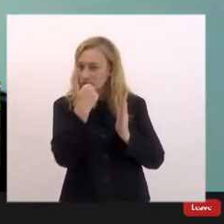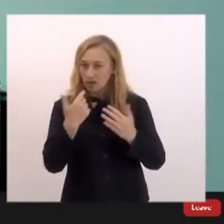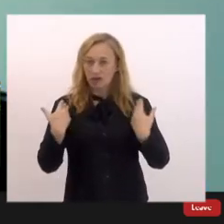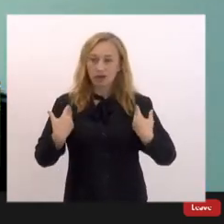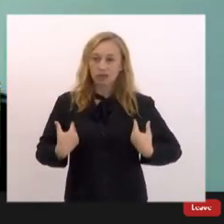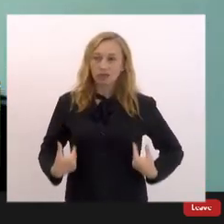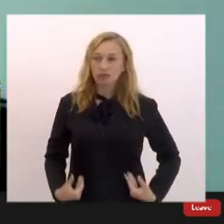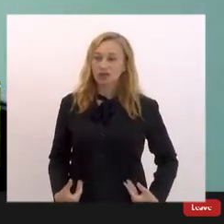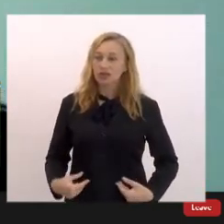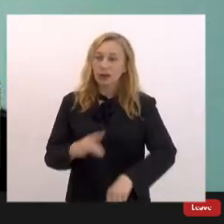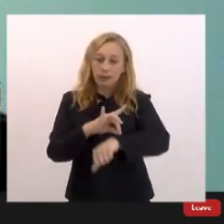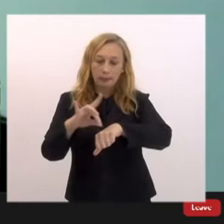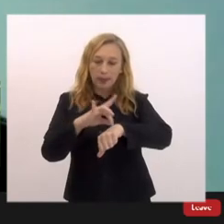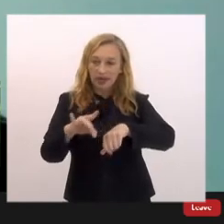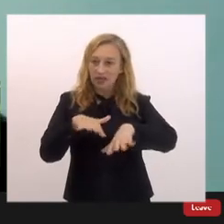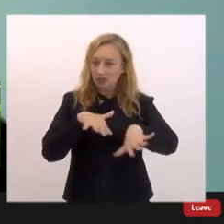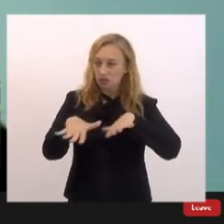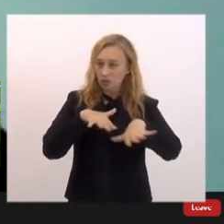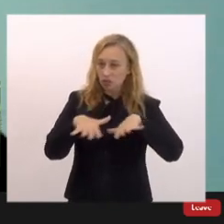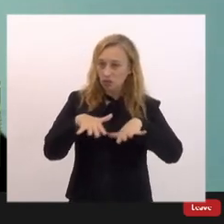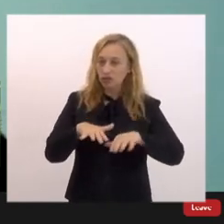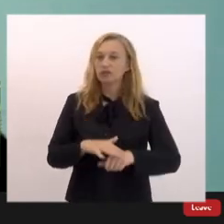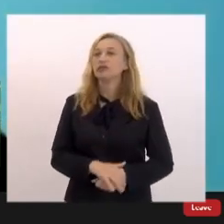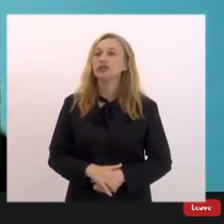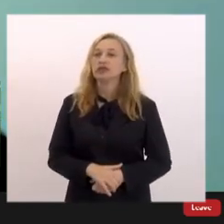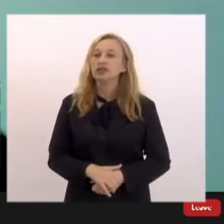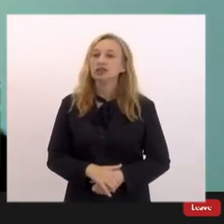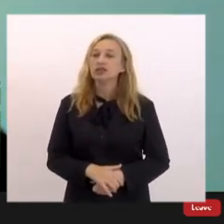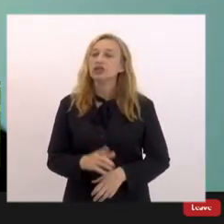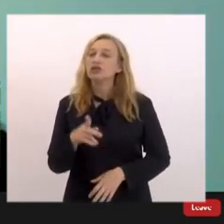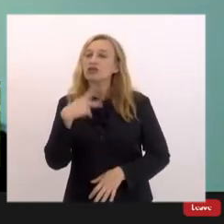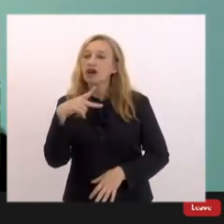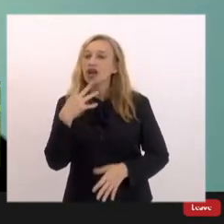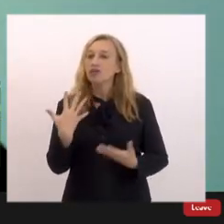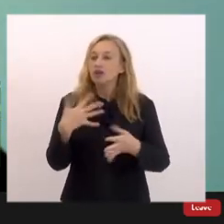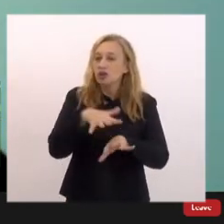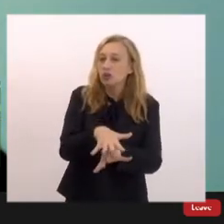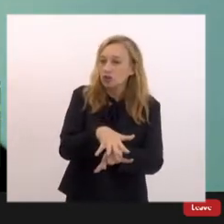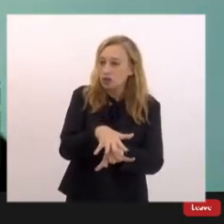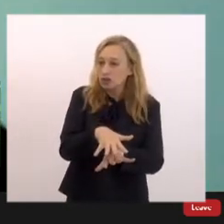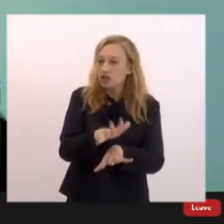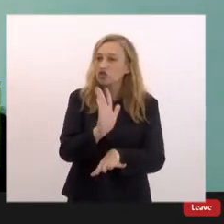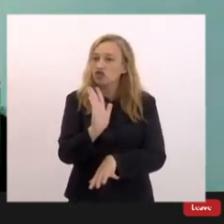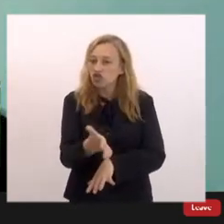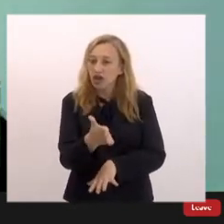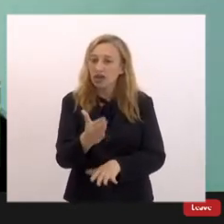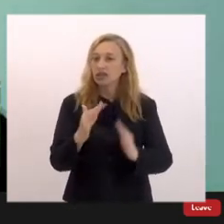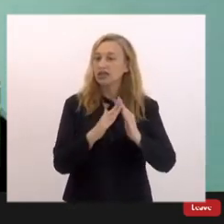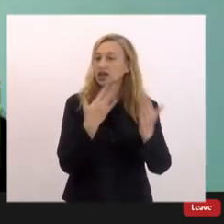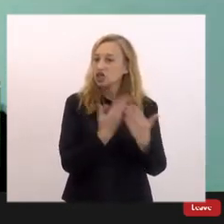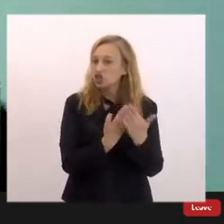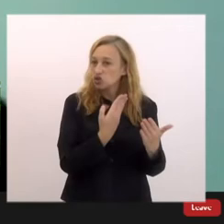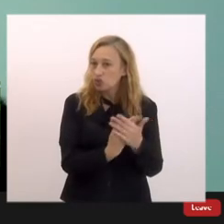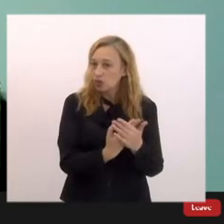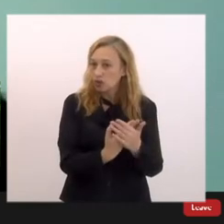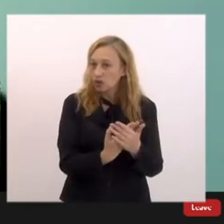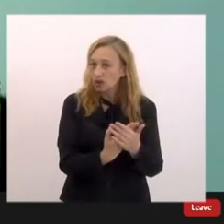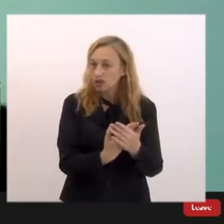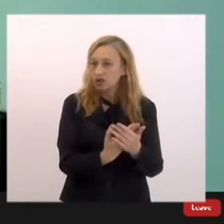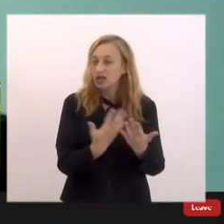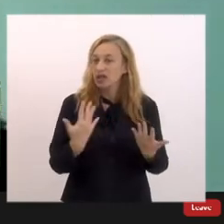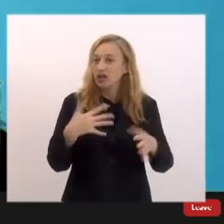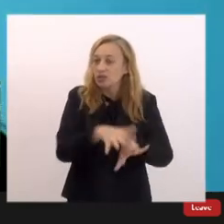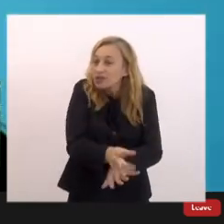do movimento, a Trissomia do Amor 21, que a gente fala de inclusão já na escola regular, inclusão